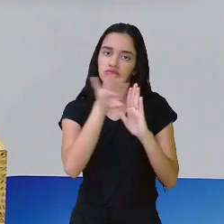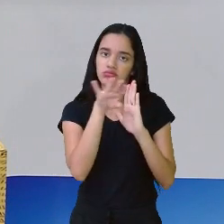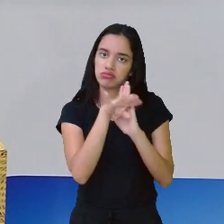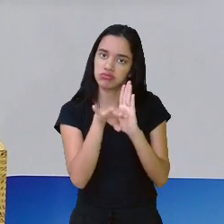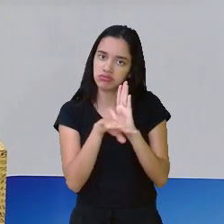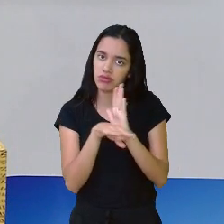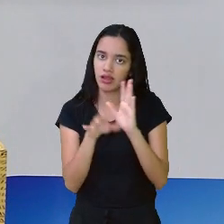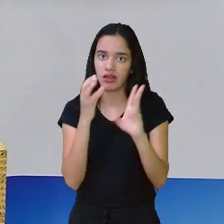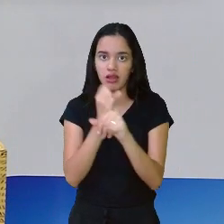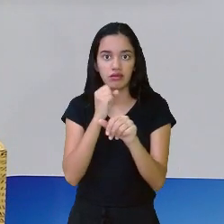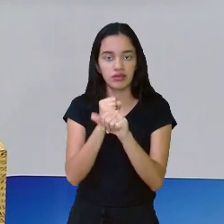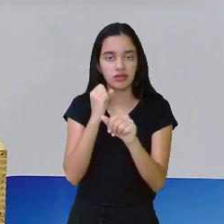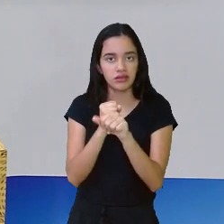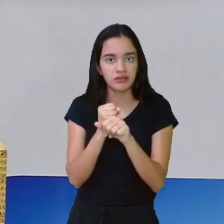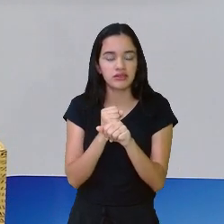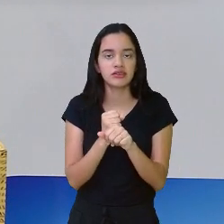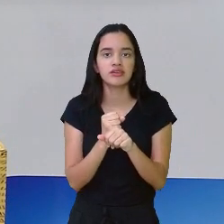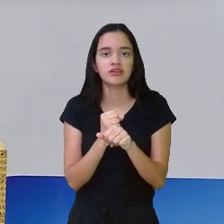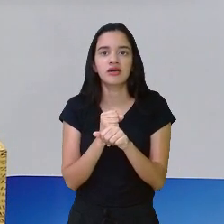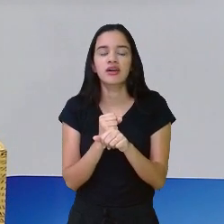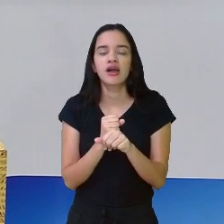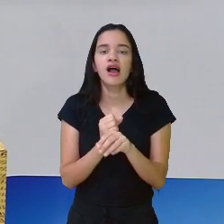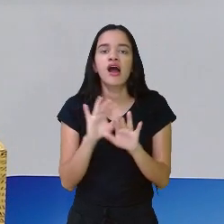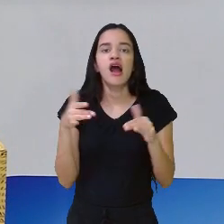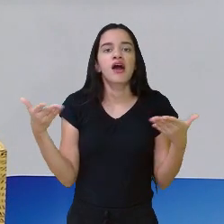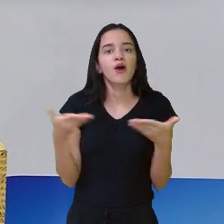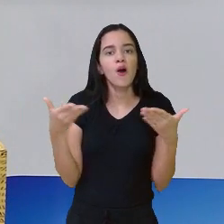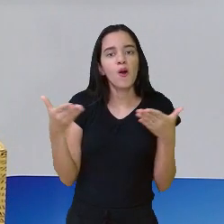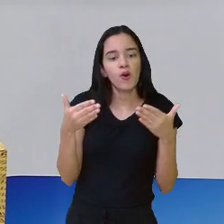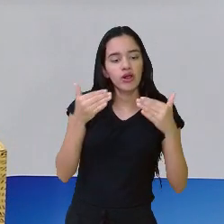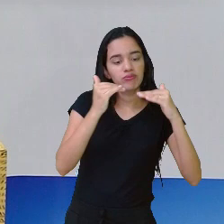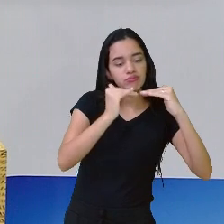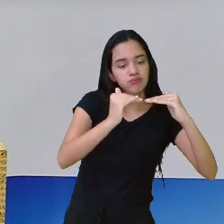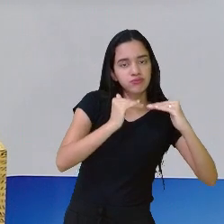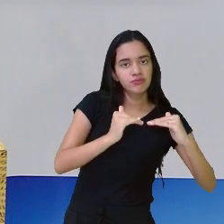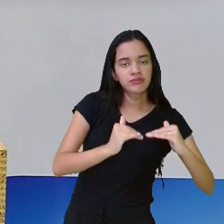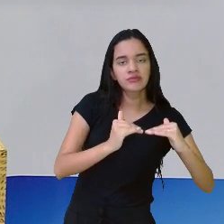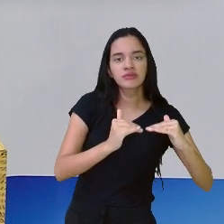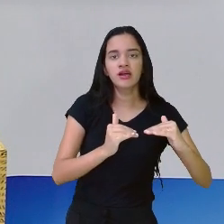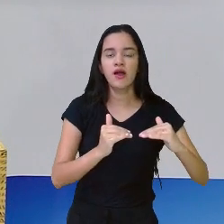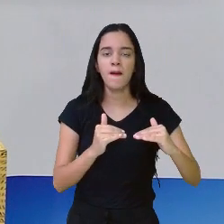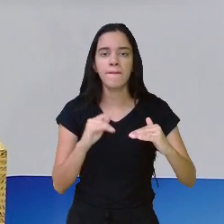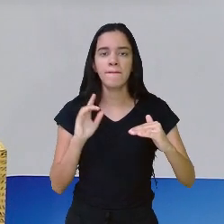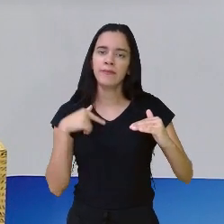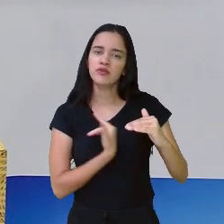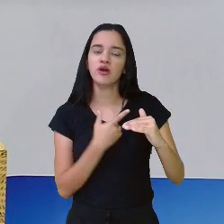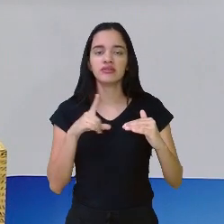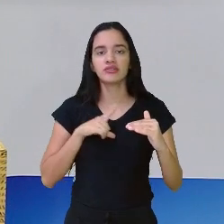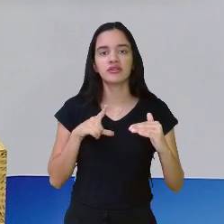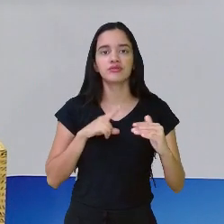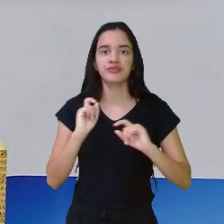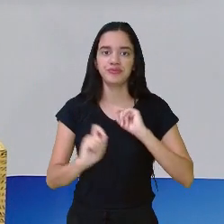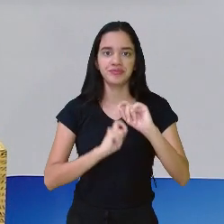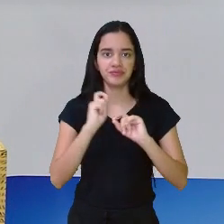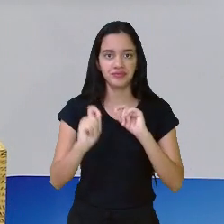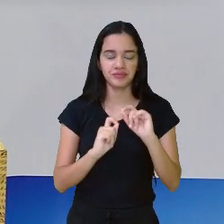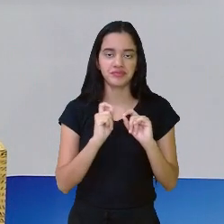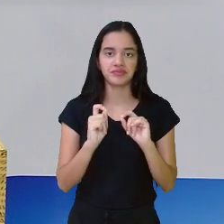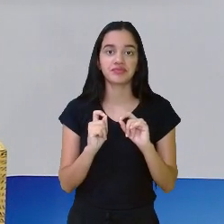cima da operação, o minuendo e o subtraindo. Na parte de baixo nós sempre teremos, né,